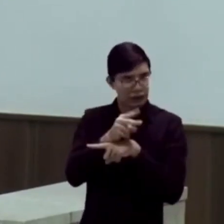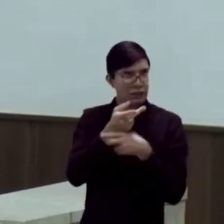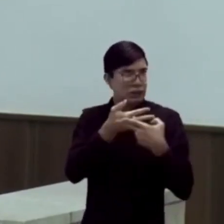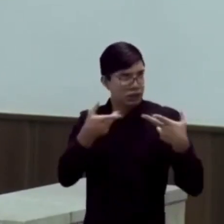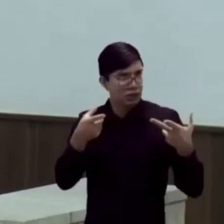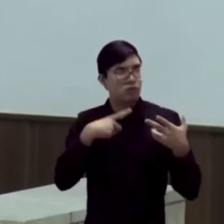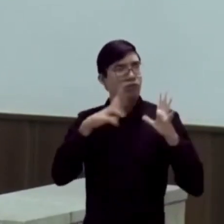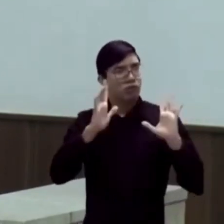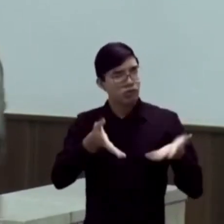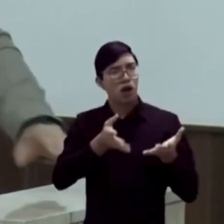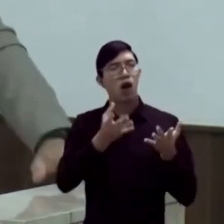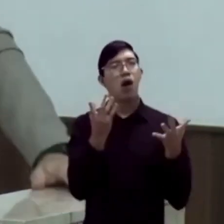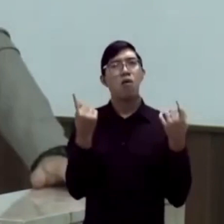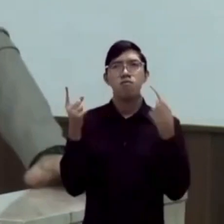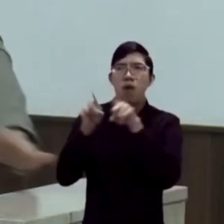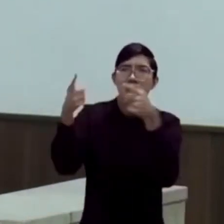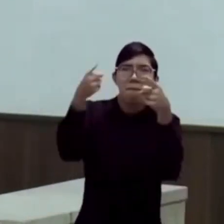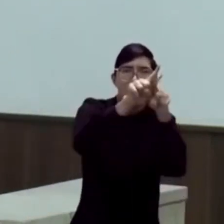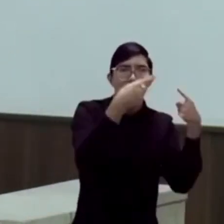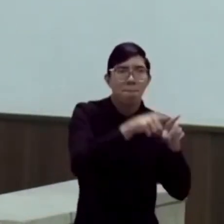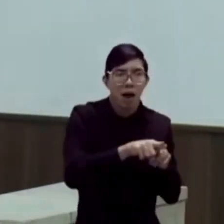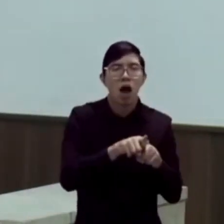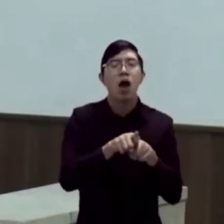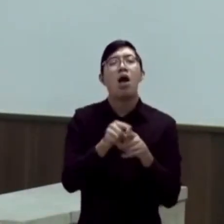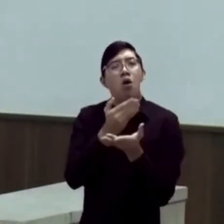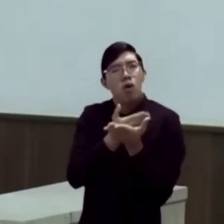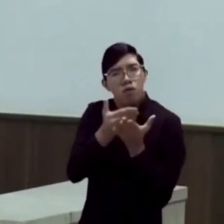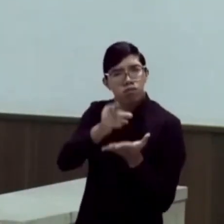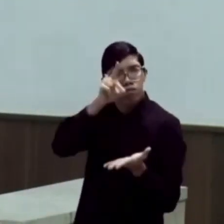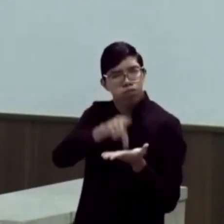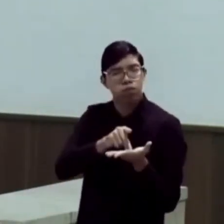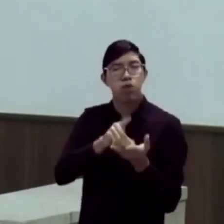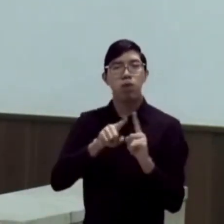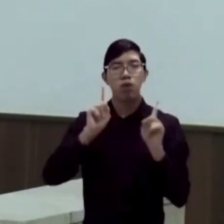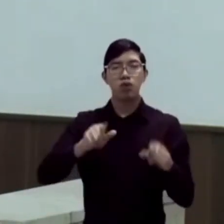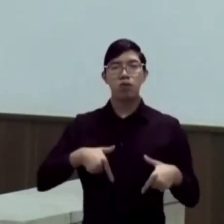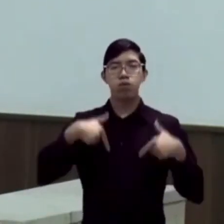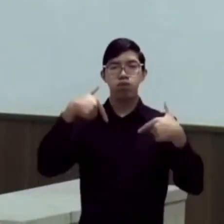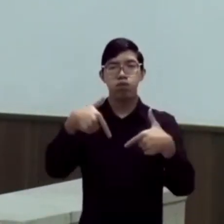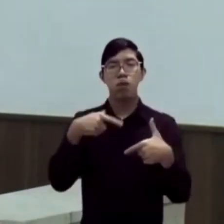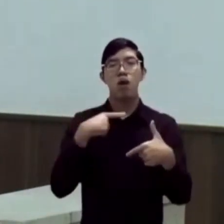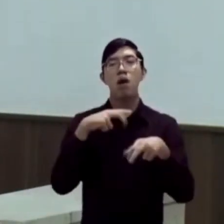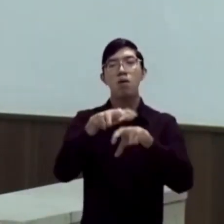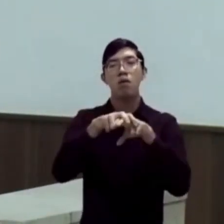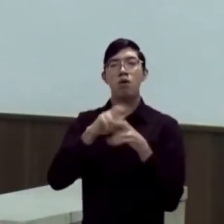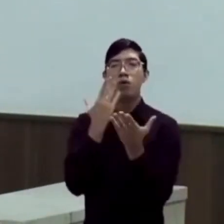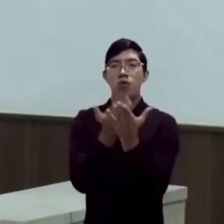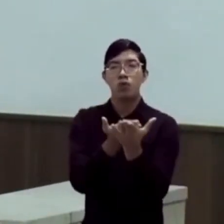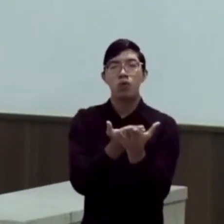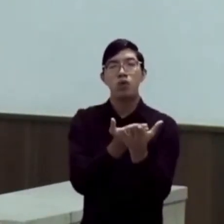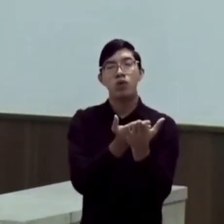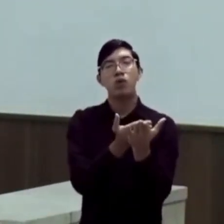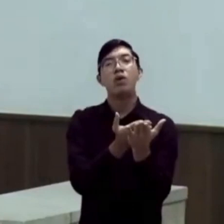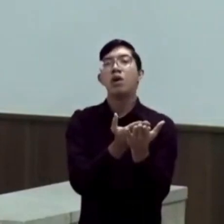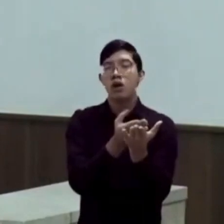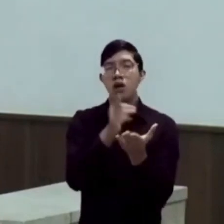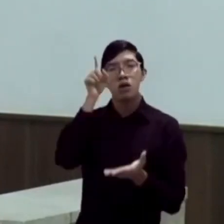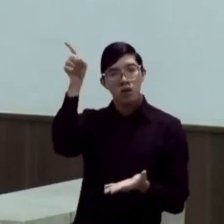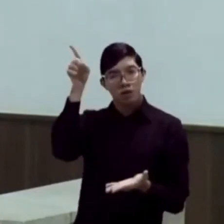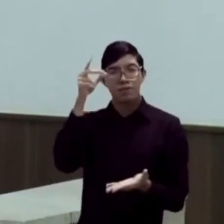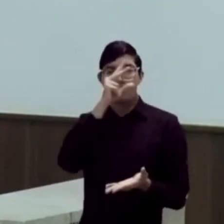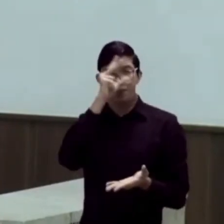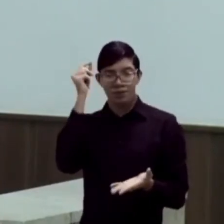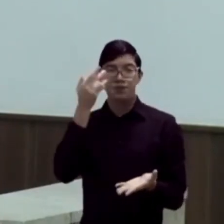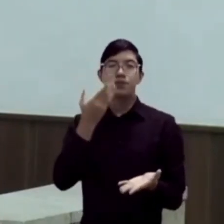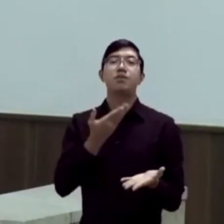possa fazer essa força-tarefa e esse requerimento para as autoridades, para que, de fato, todas as escolas públicas